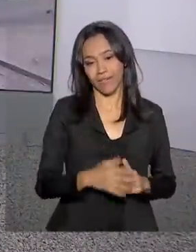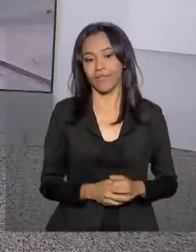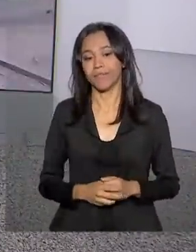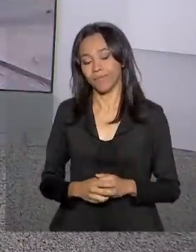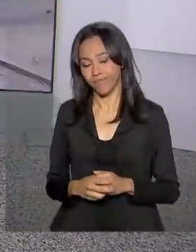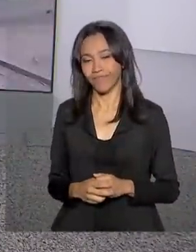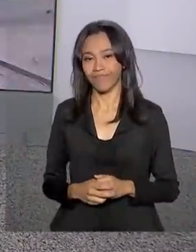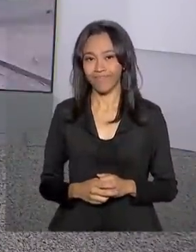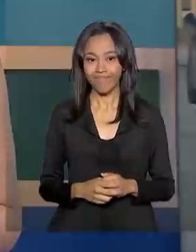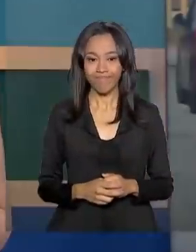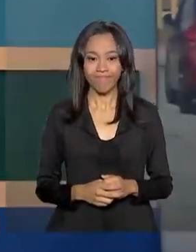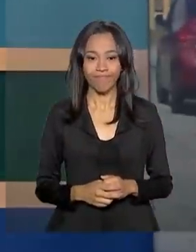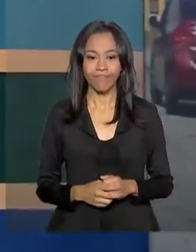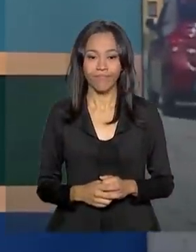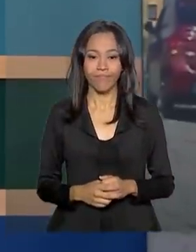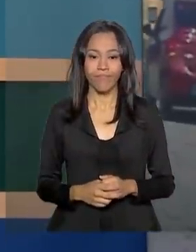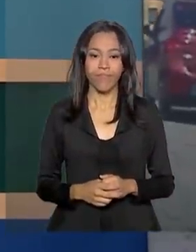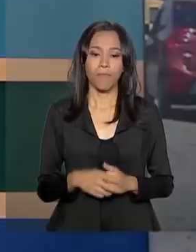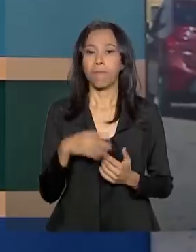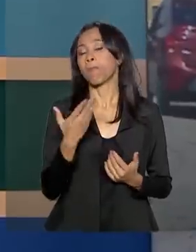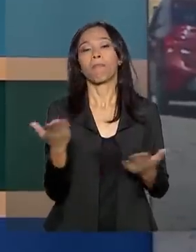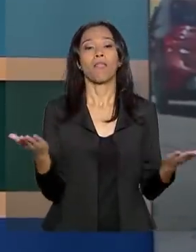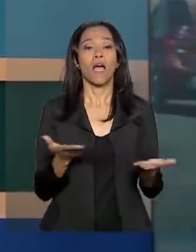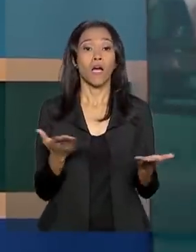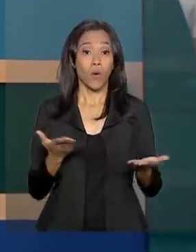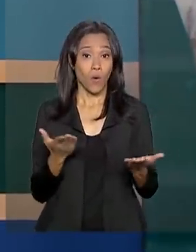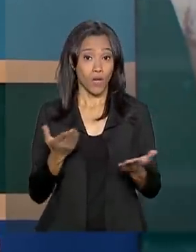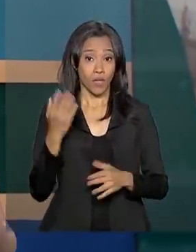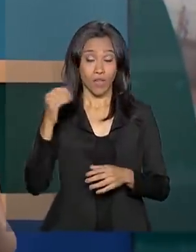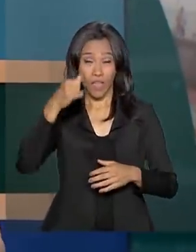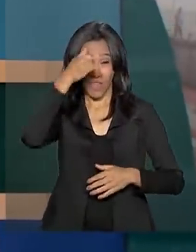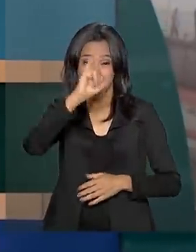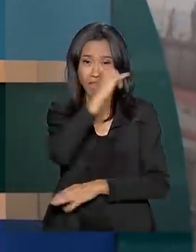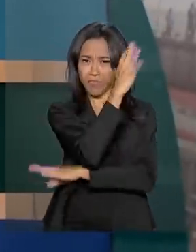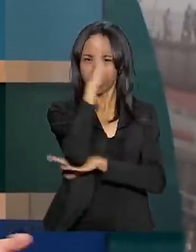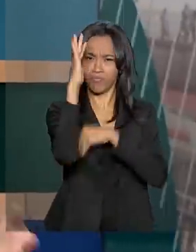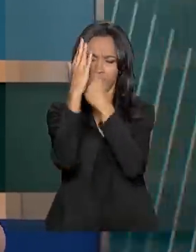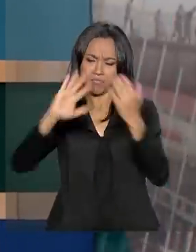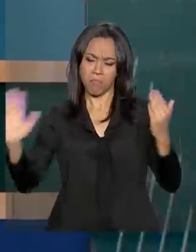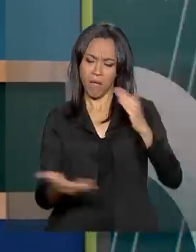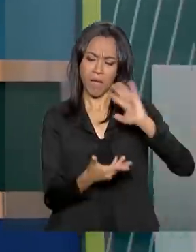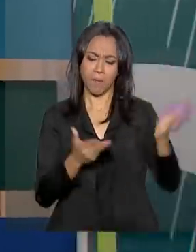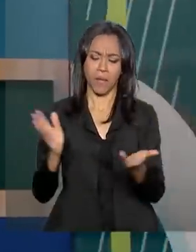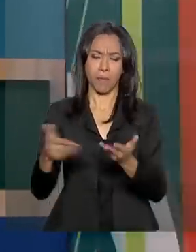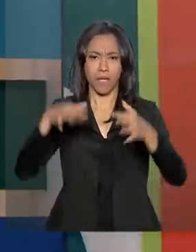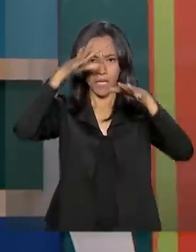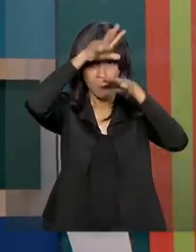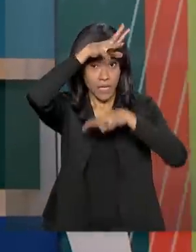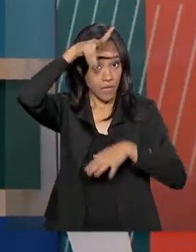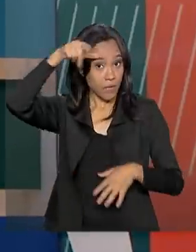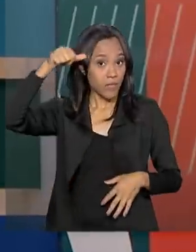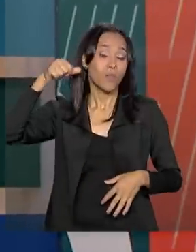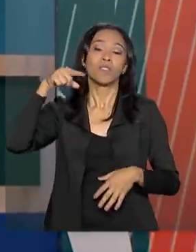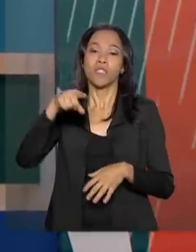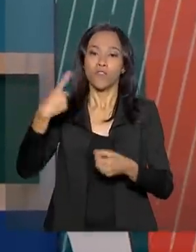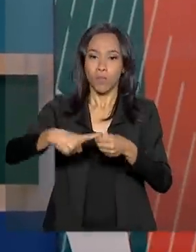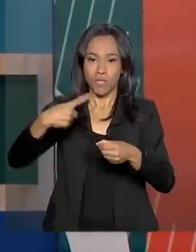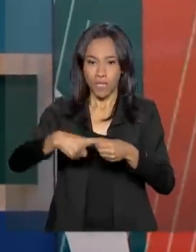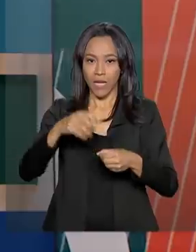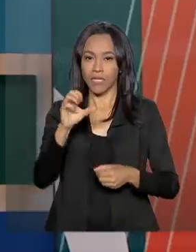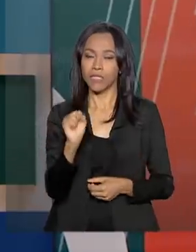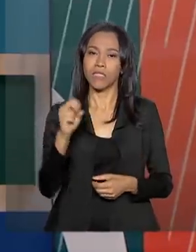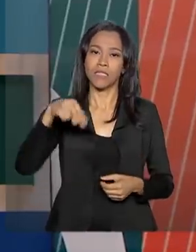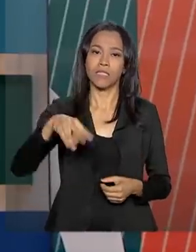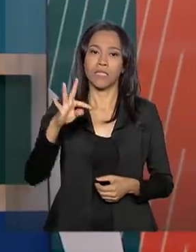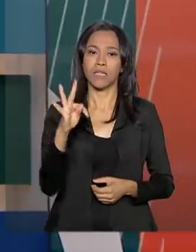bem salgada, né? Obrigada. Combate ao desmatamento na Amazônia. Nossa equipe acompanhou uma ação de agentes do Ibama em Santarém, no Pará. Veja